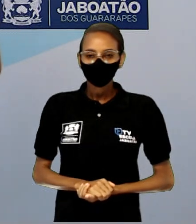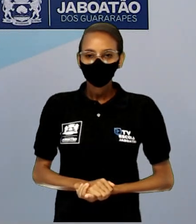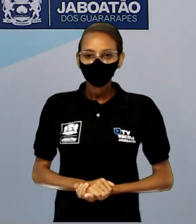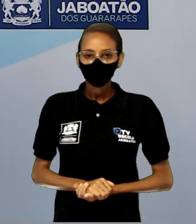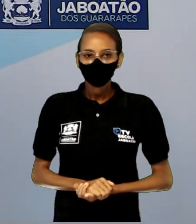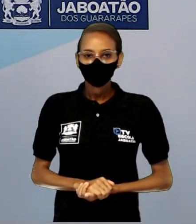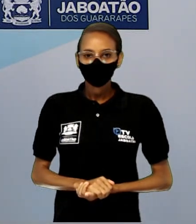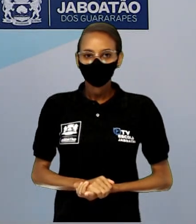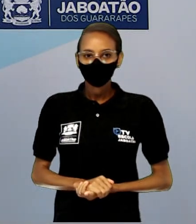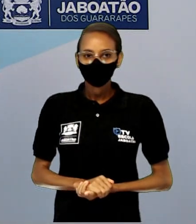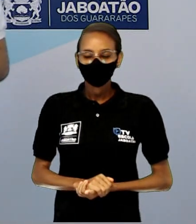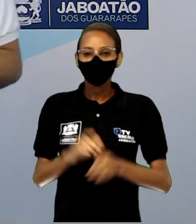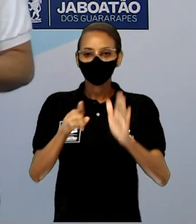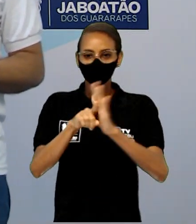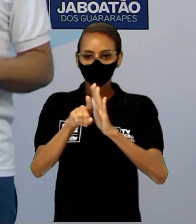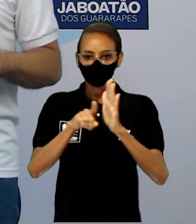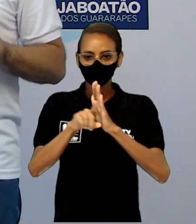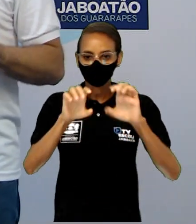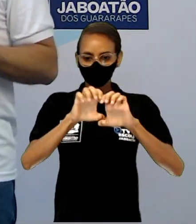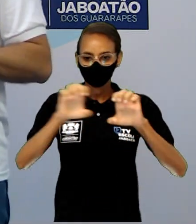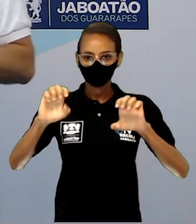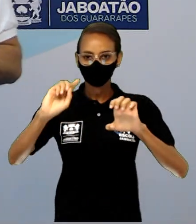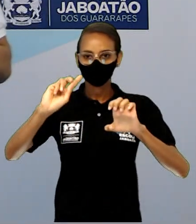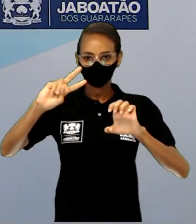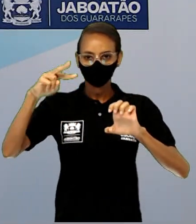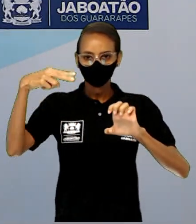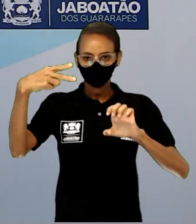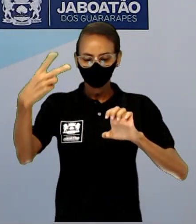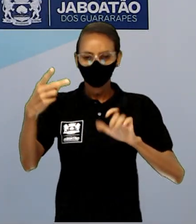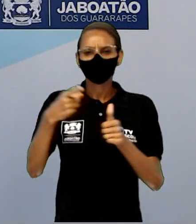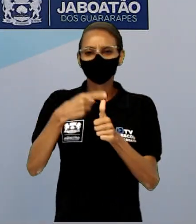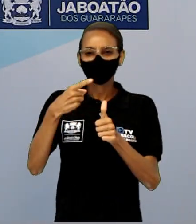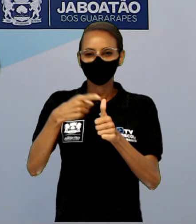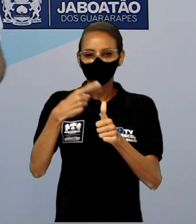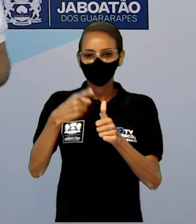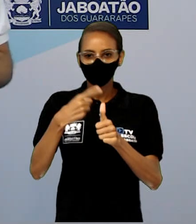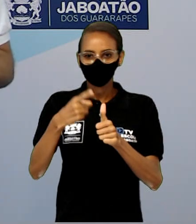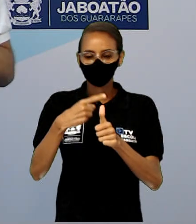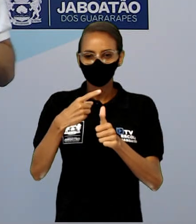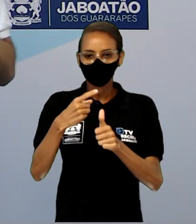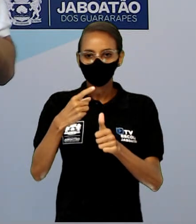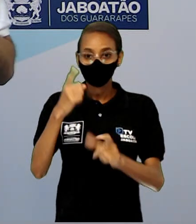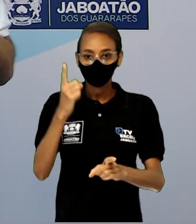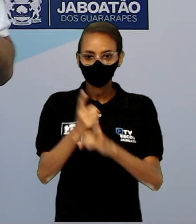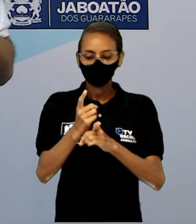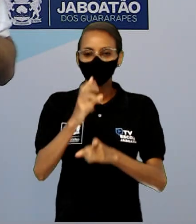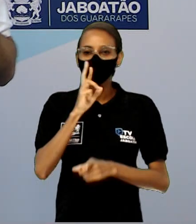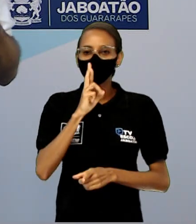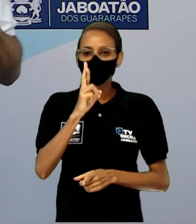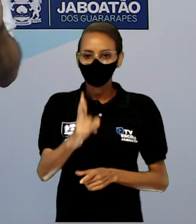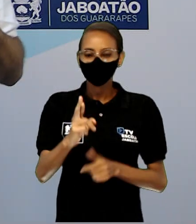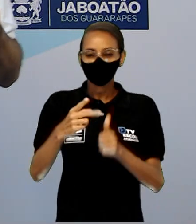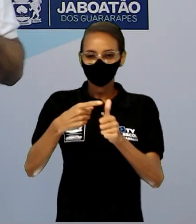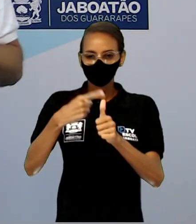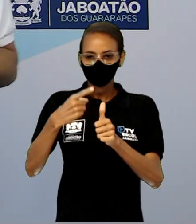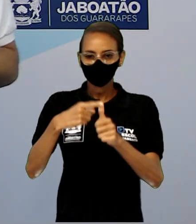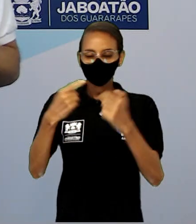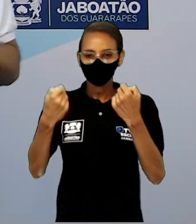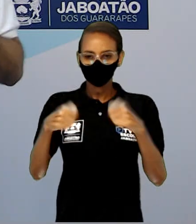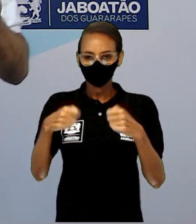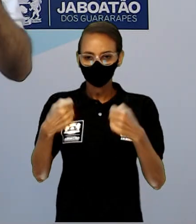Problemas com equações de segundo grau. Primeiro, antes de tudo, para resolver algumas situações, se faz